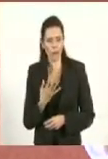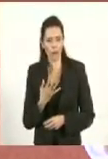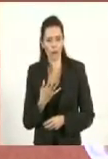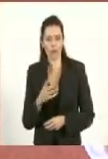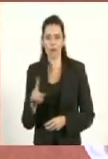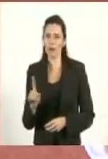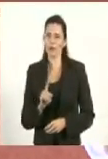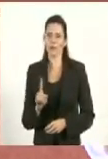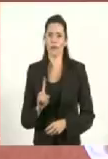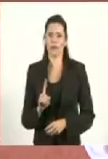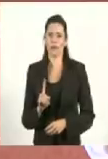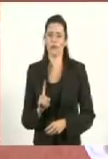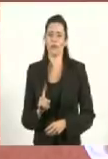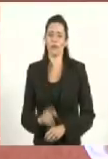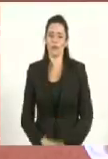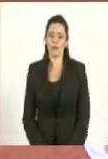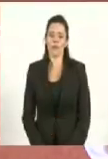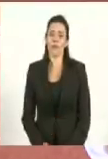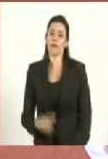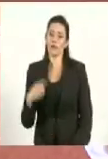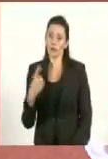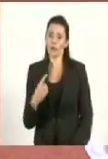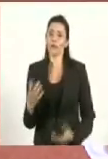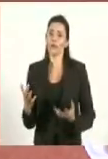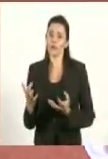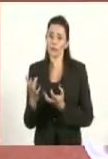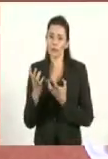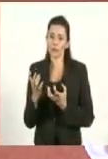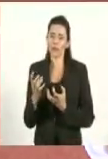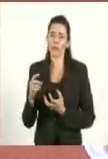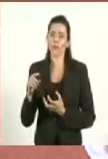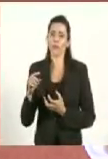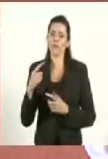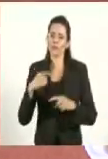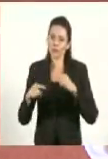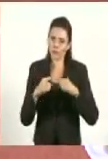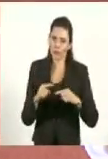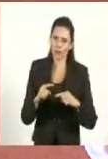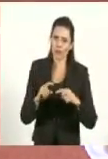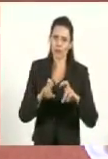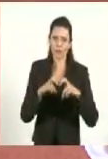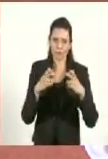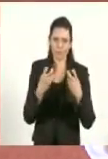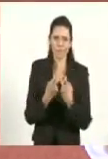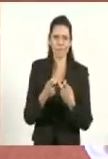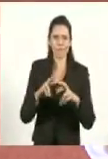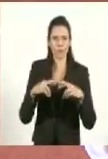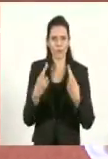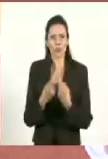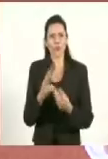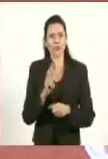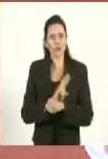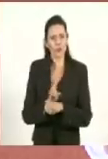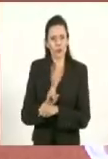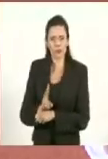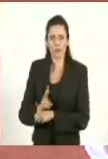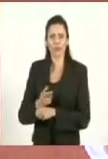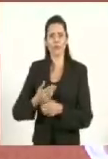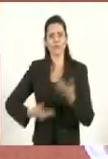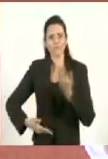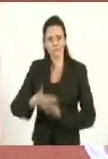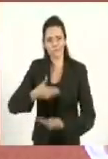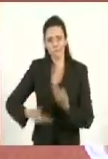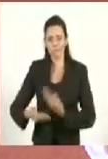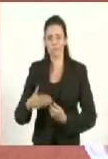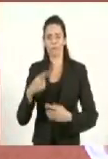que ninguém quer, e nós vamos, nesta reunião, neste momento, nós vamos defender o diálogo permanente, como nós sempre